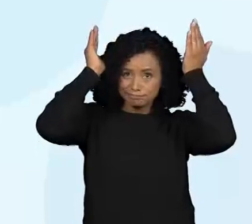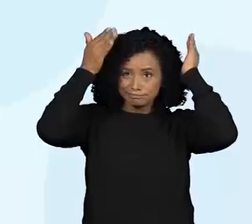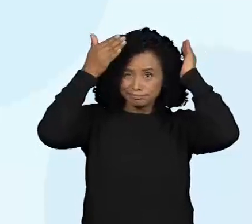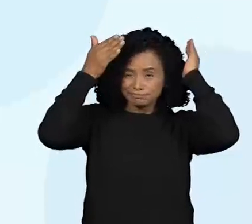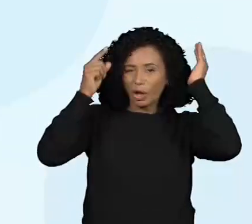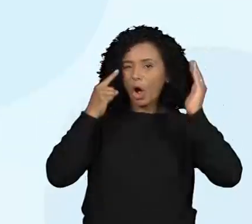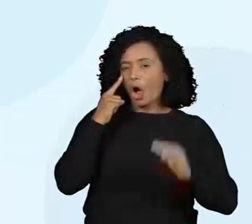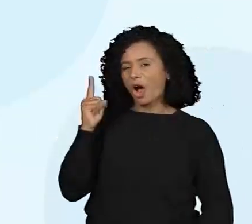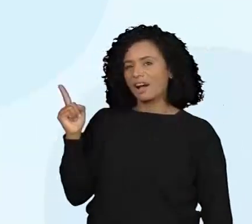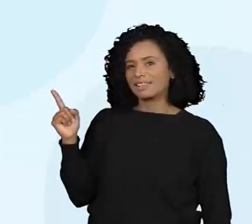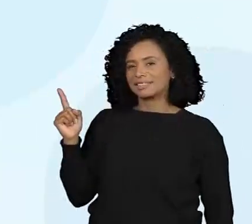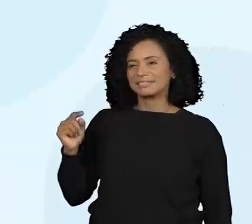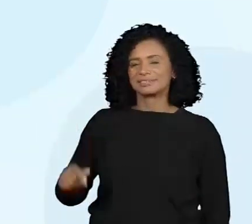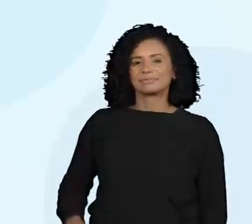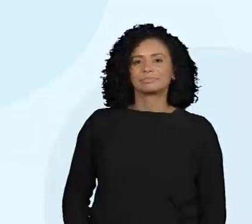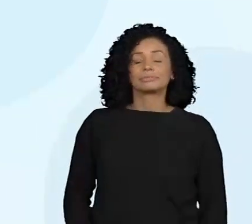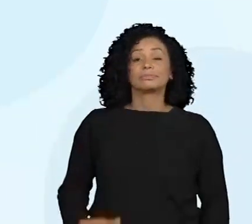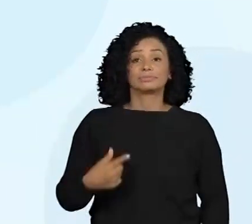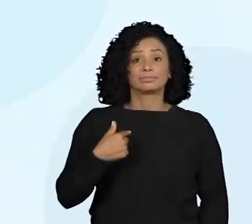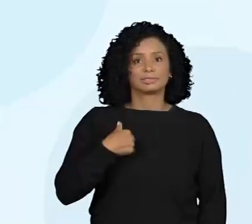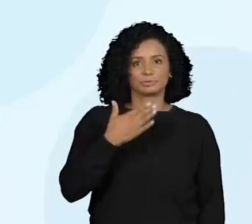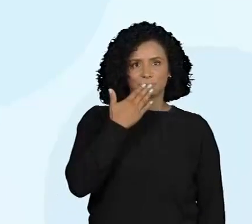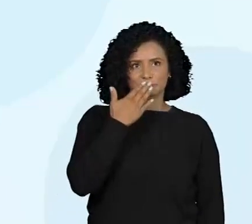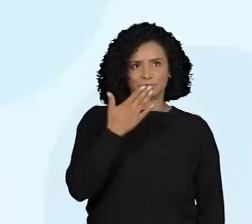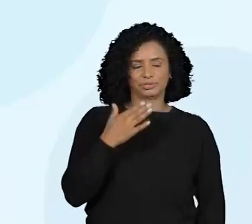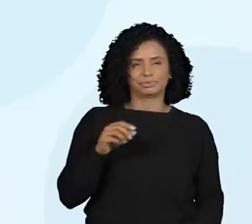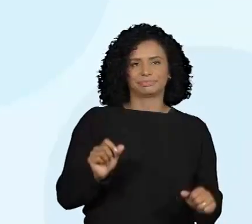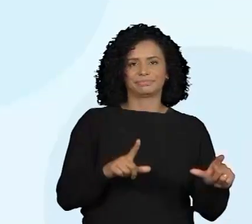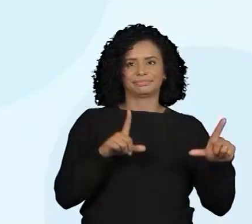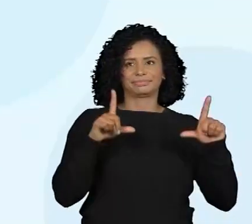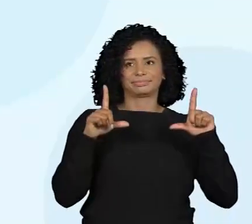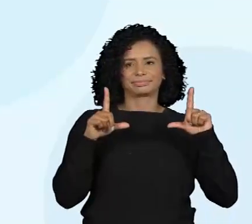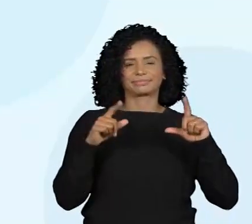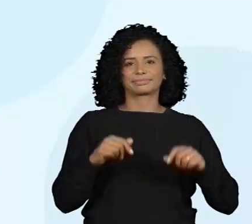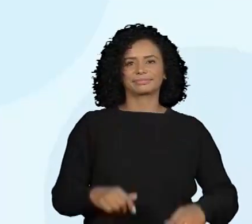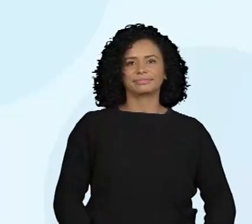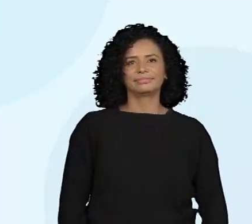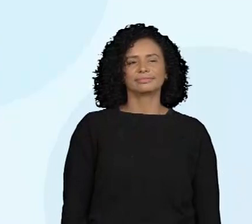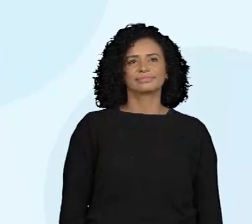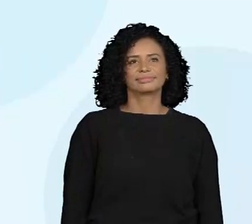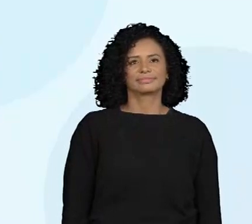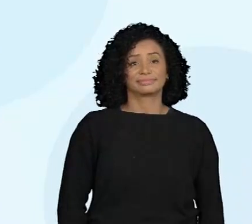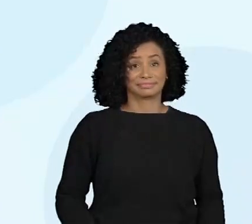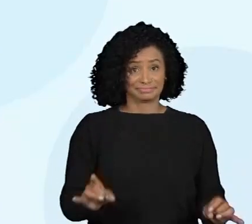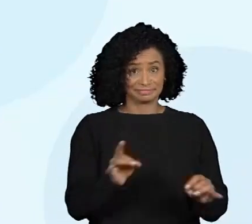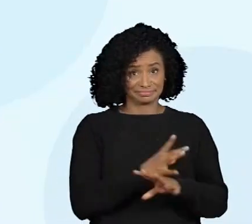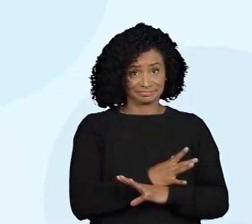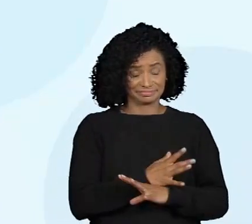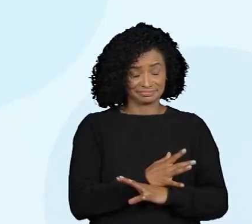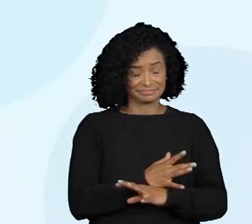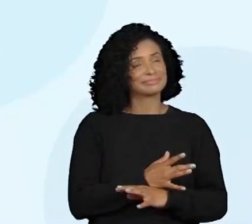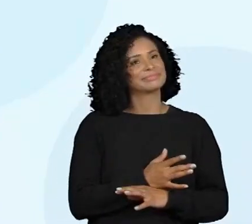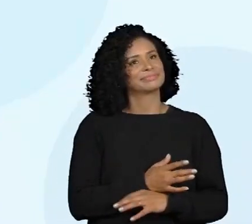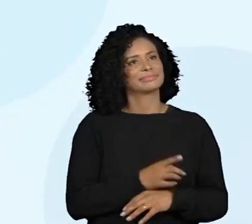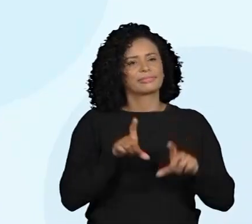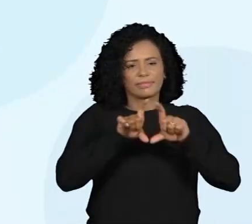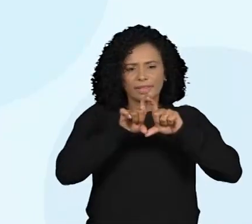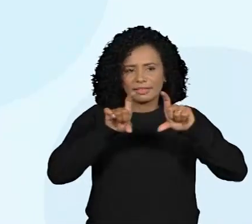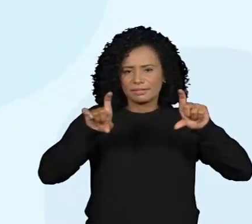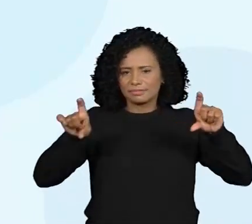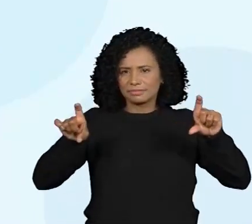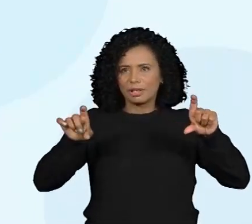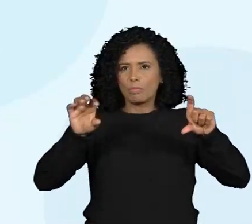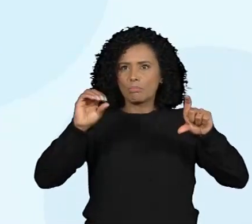escrever na usar outro e pronto daqui ficou melhor então temos